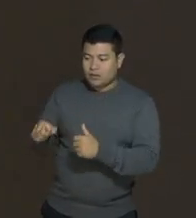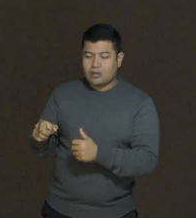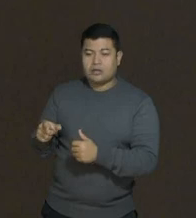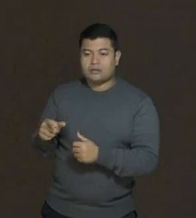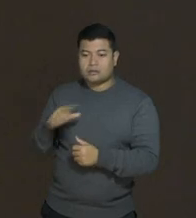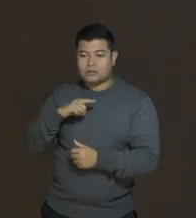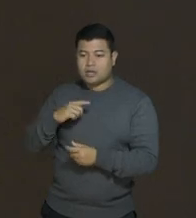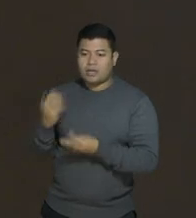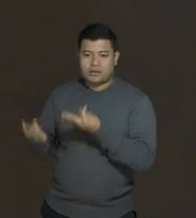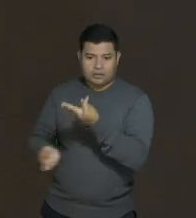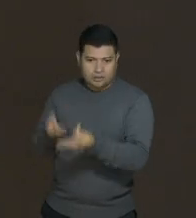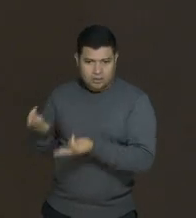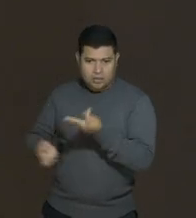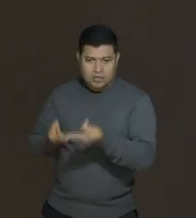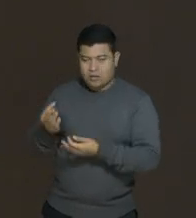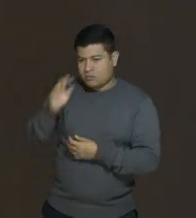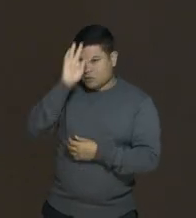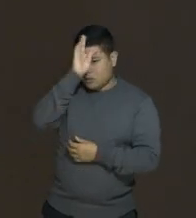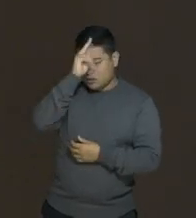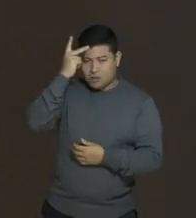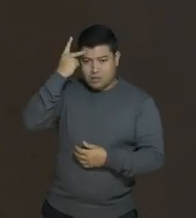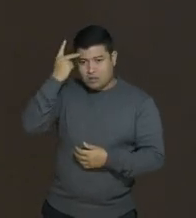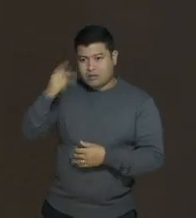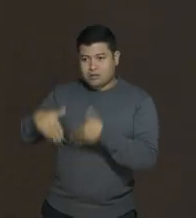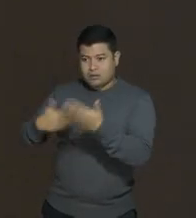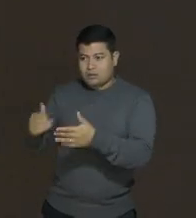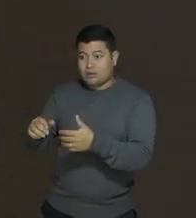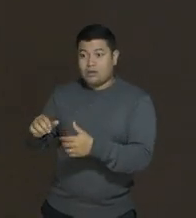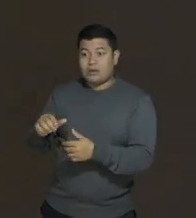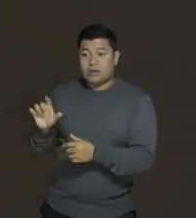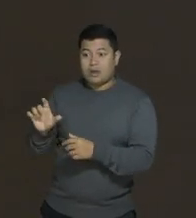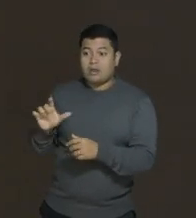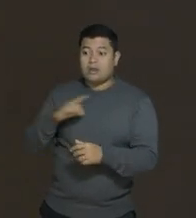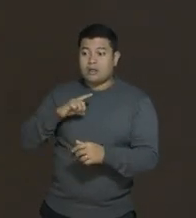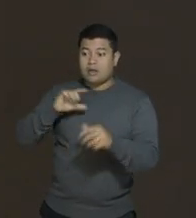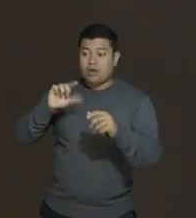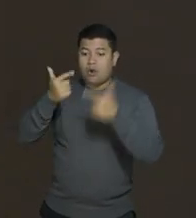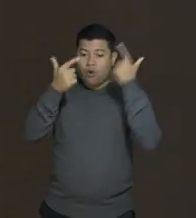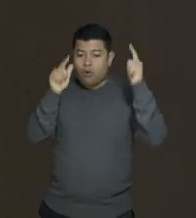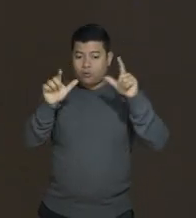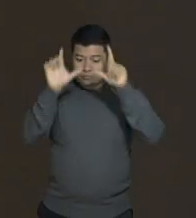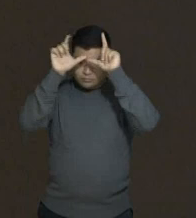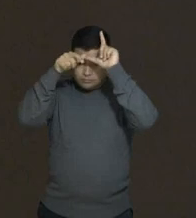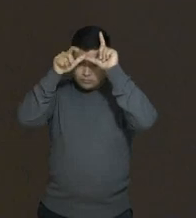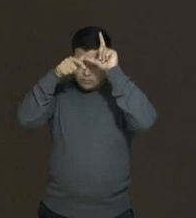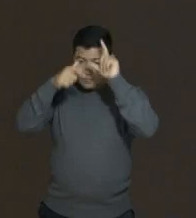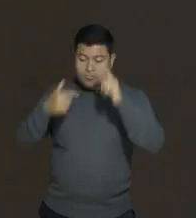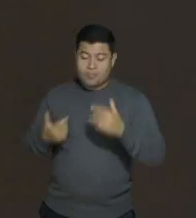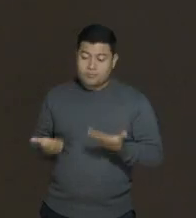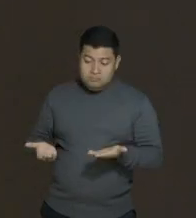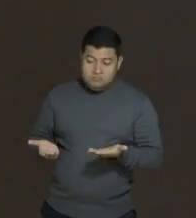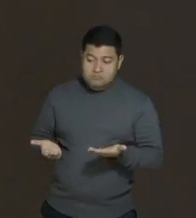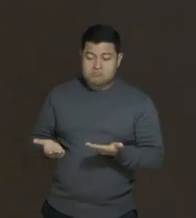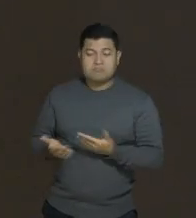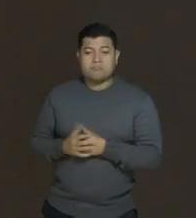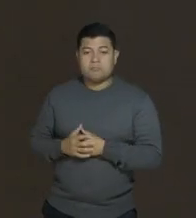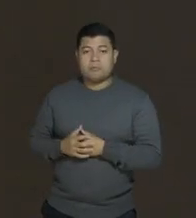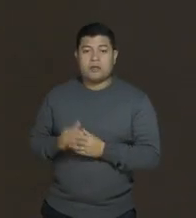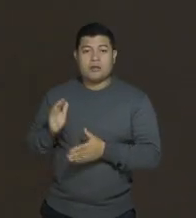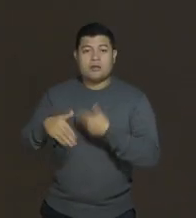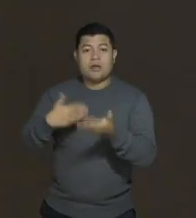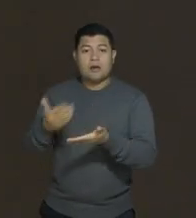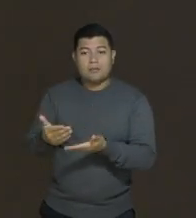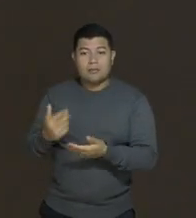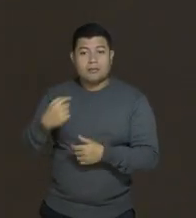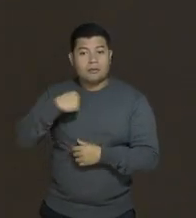que, na hora que eu trato, começam a ler. Elas já sabiam ler, praticamente, né? Já estavam prontas para ler. Então, eu faço para depois